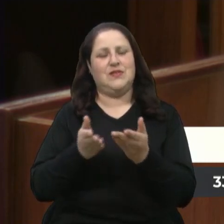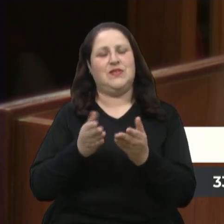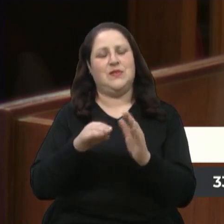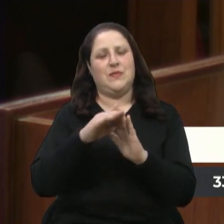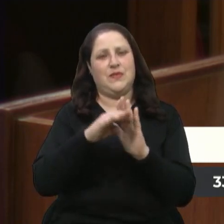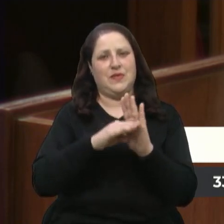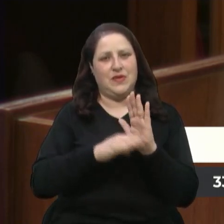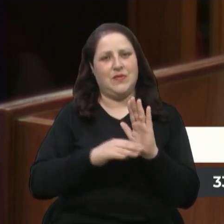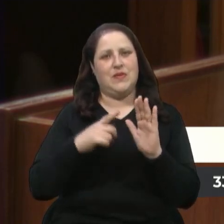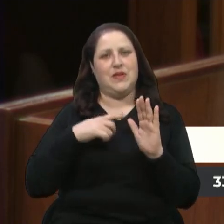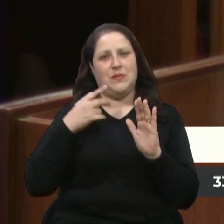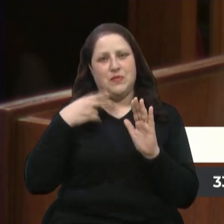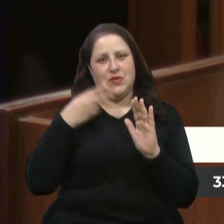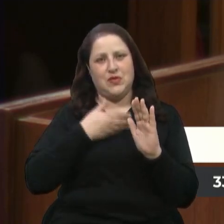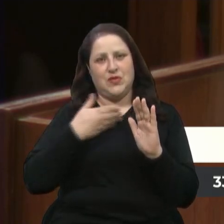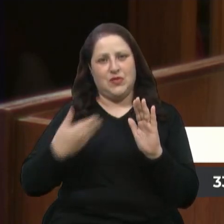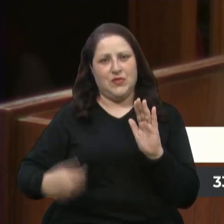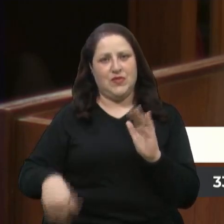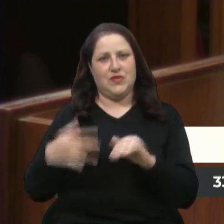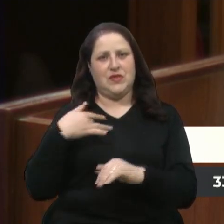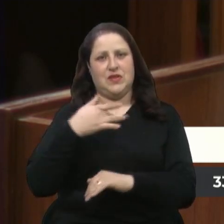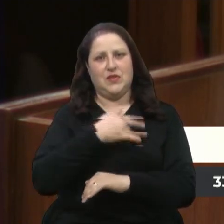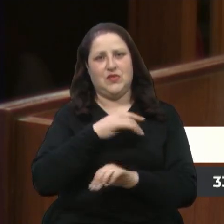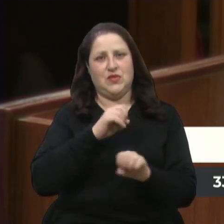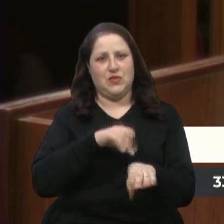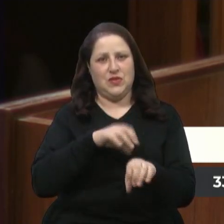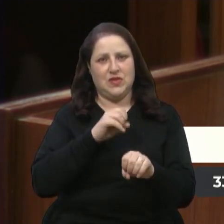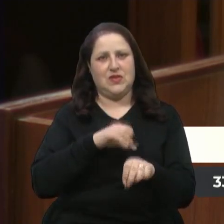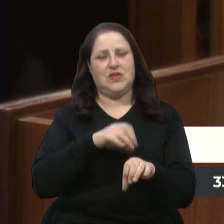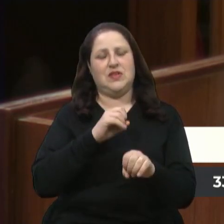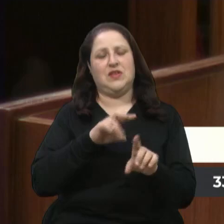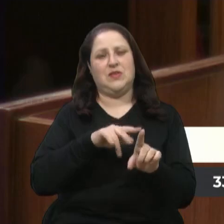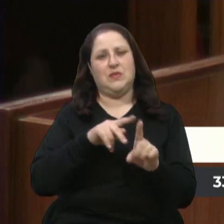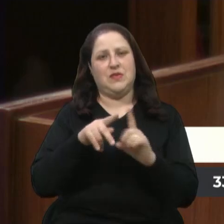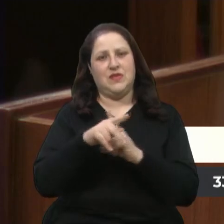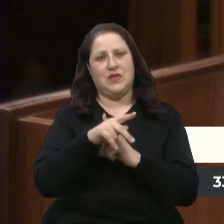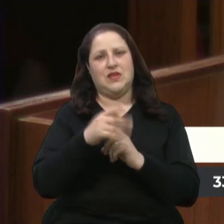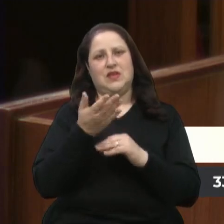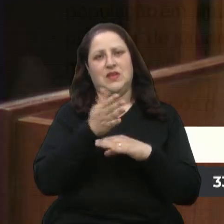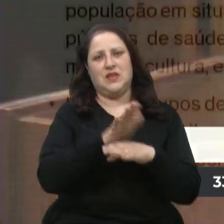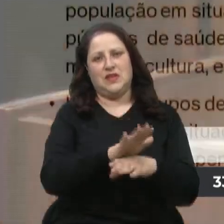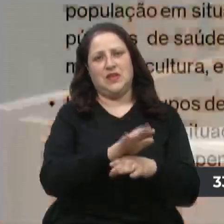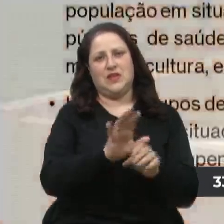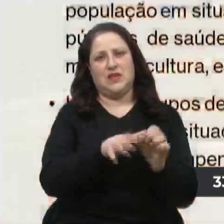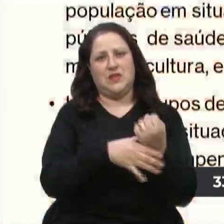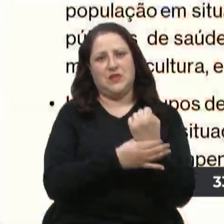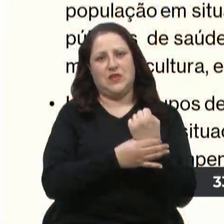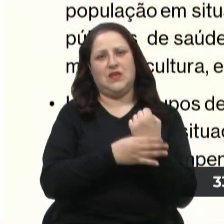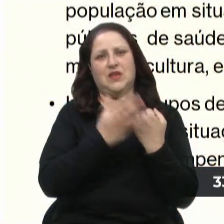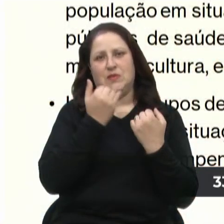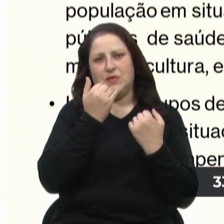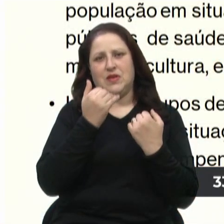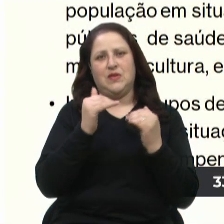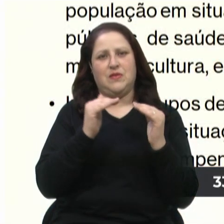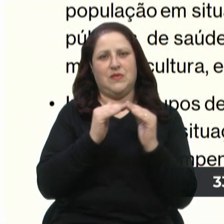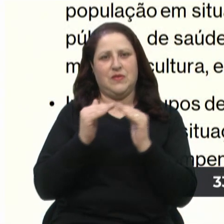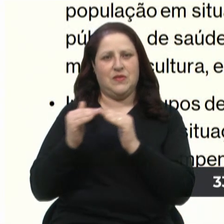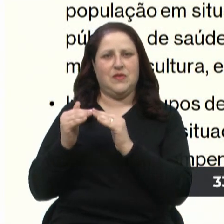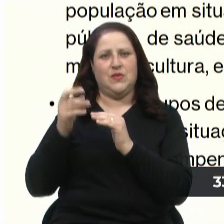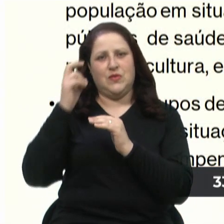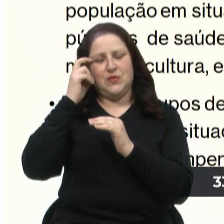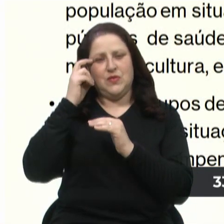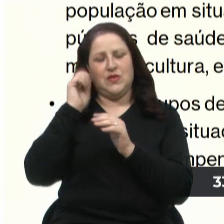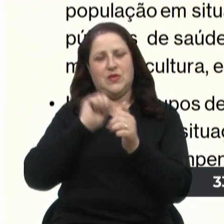integram políticas públicas de saúde, educação, previdência, assistência, segurança alimentar, moradia, cultura, esporte,